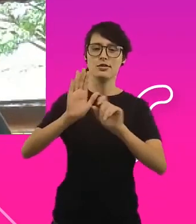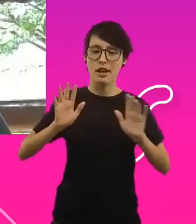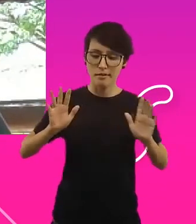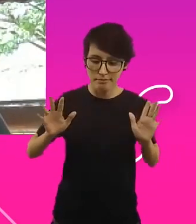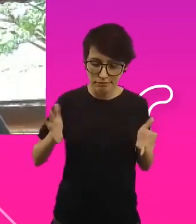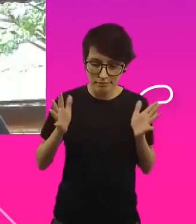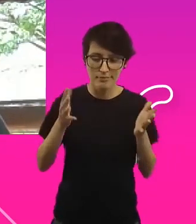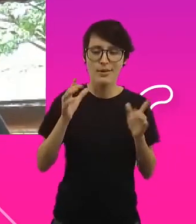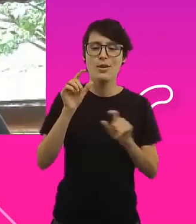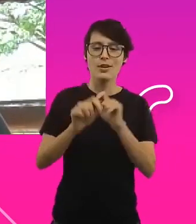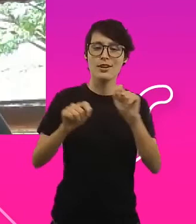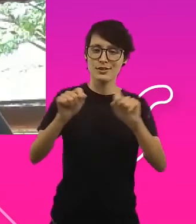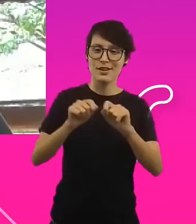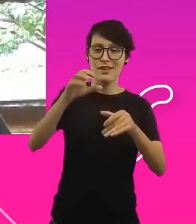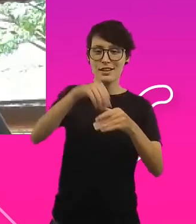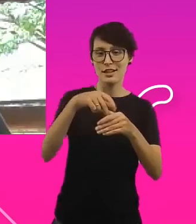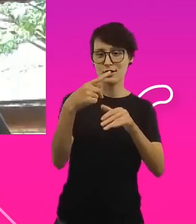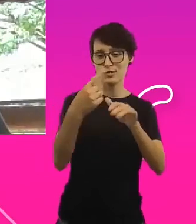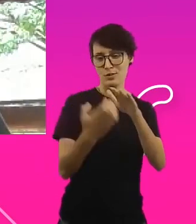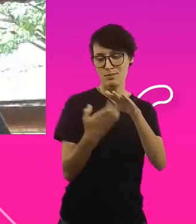na Carambola, por exemplo?